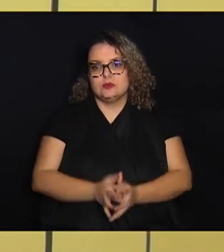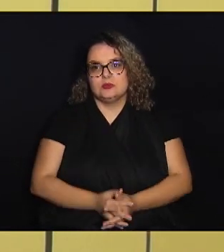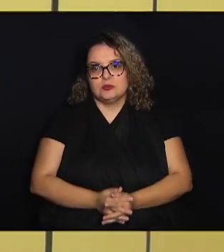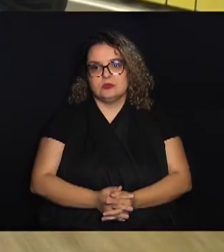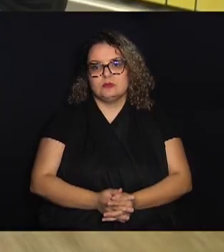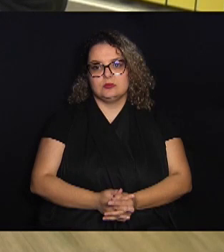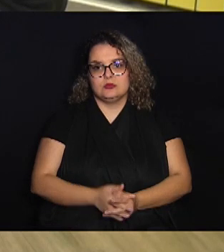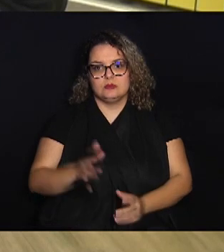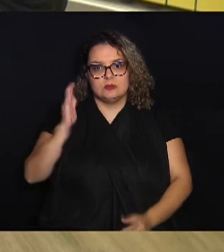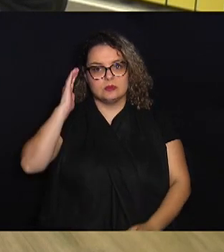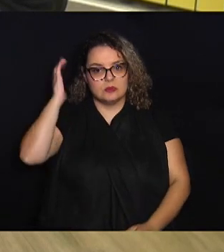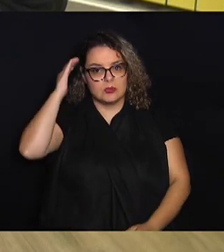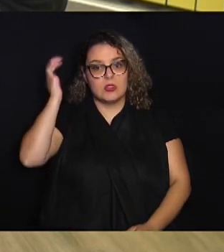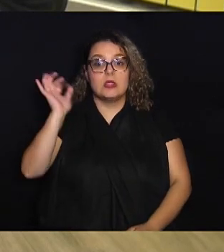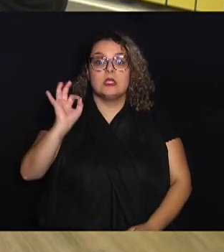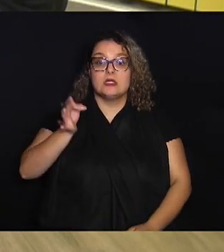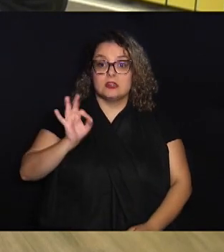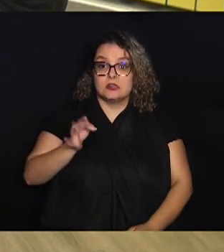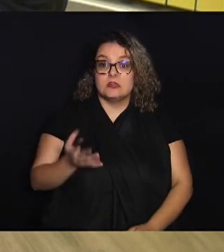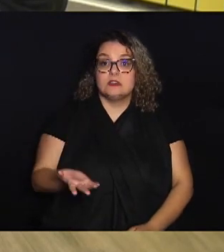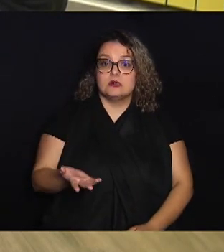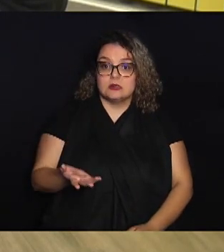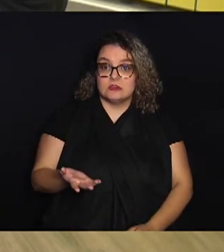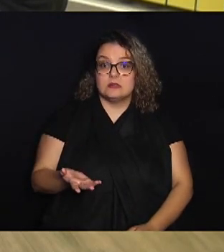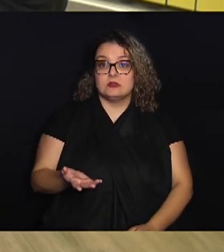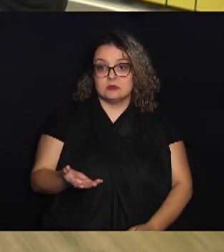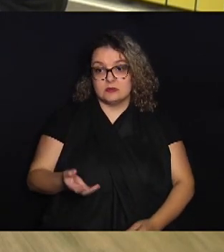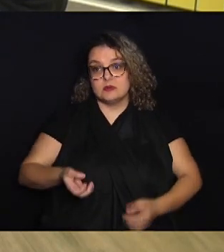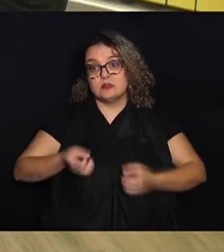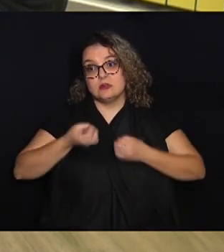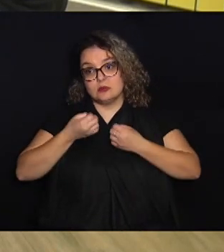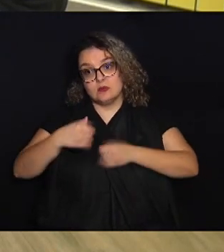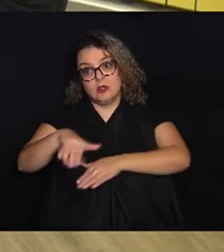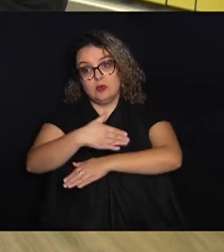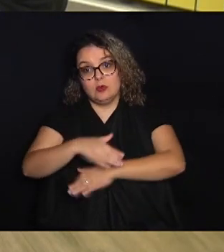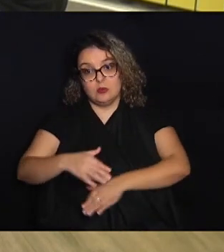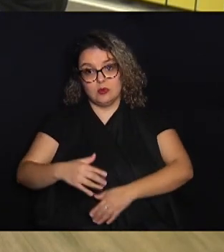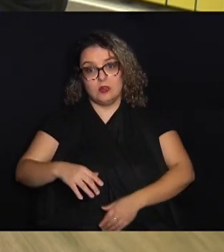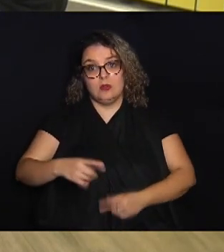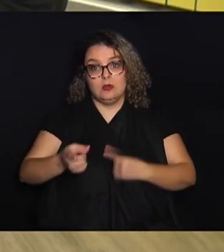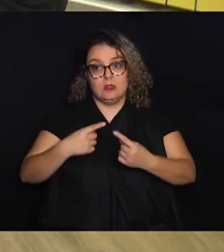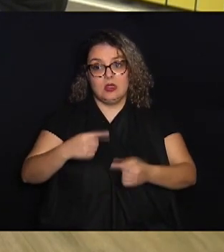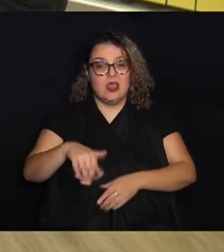Pois é, e com certeza é uma das ruas, avenidas. É rua lá, Campos